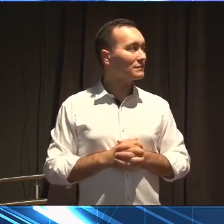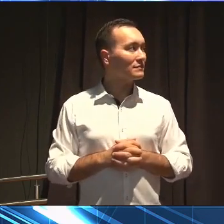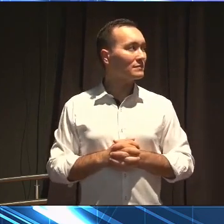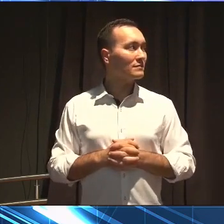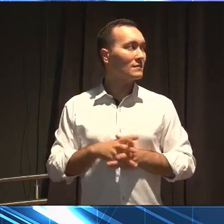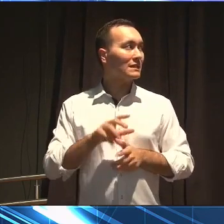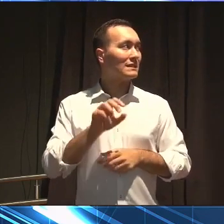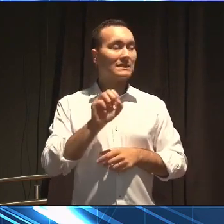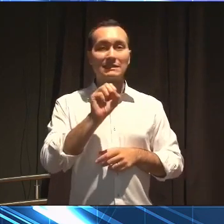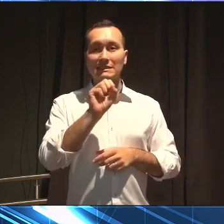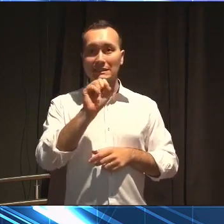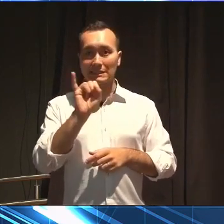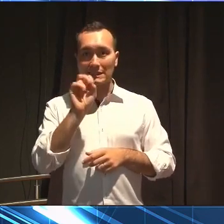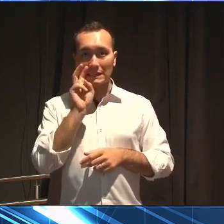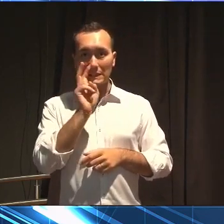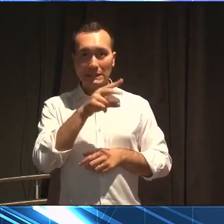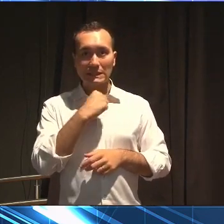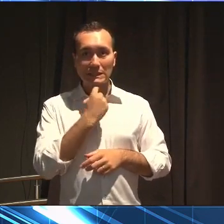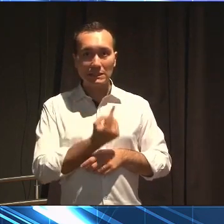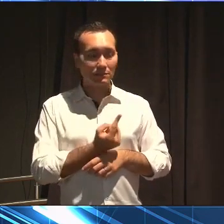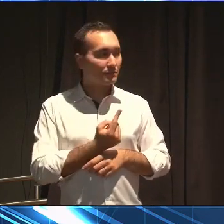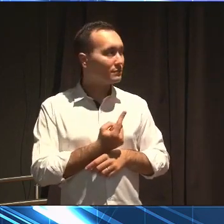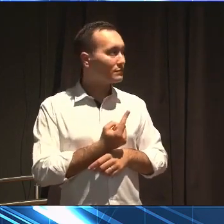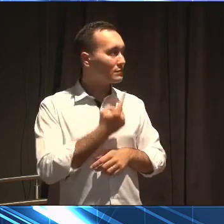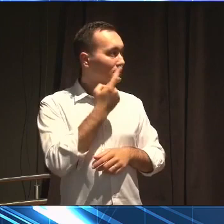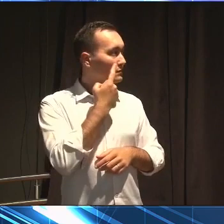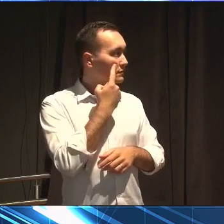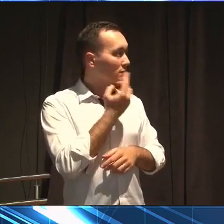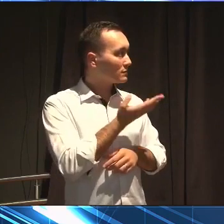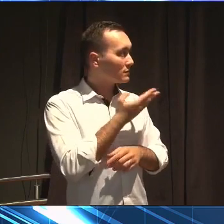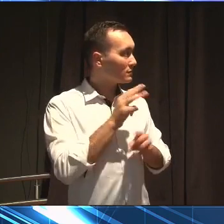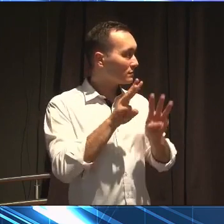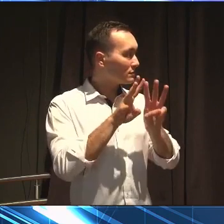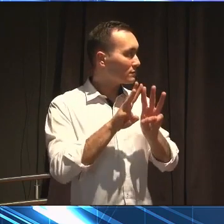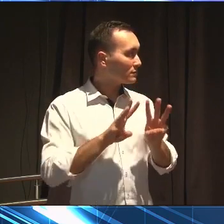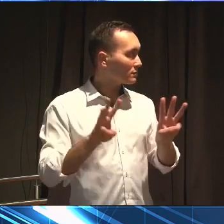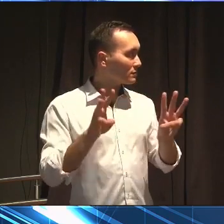QR Code, acesse ali